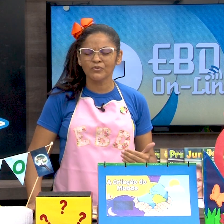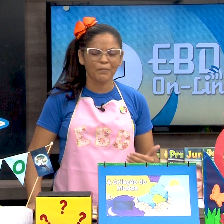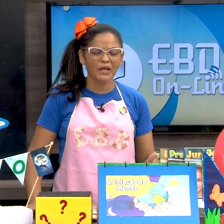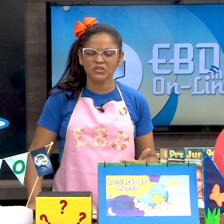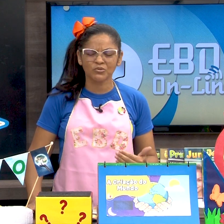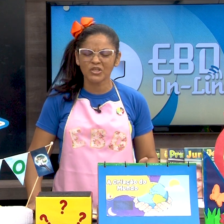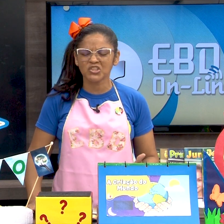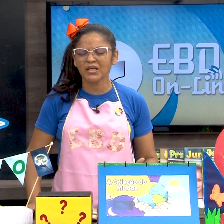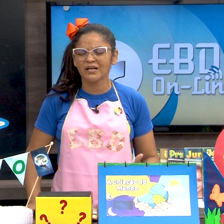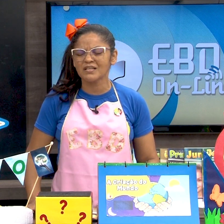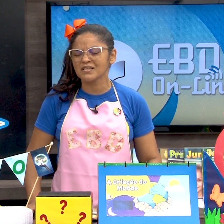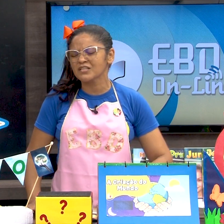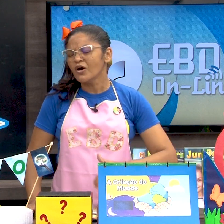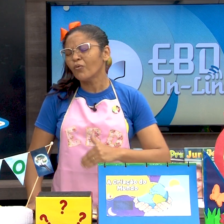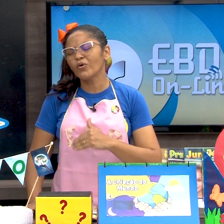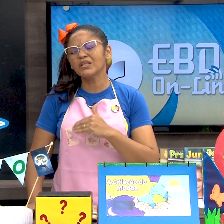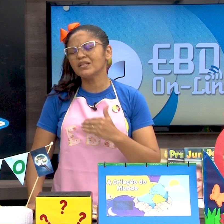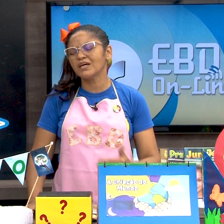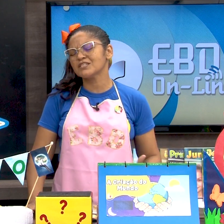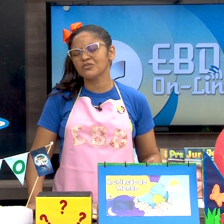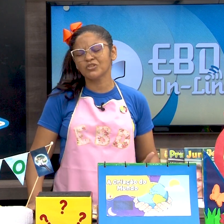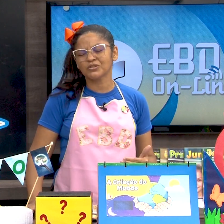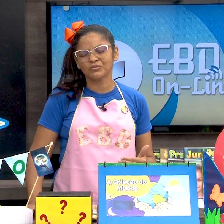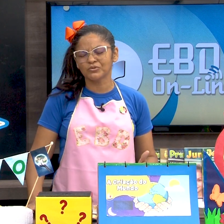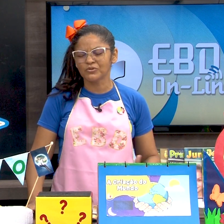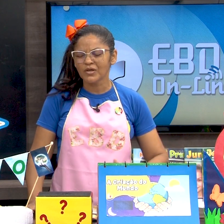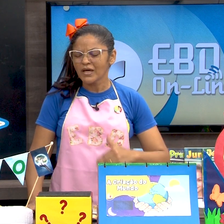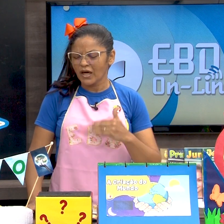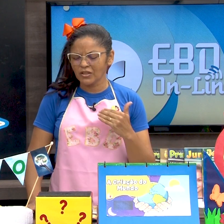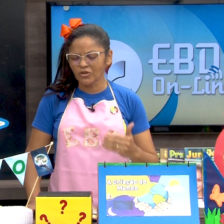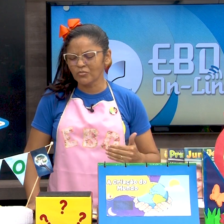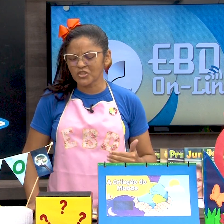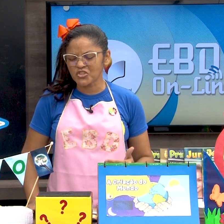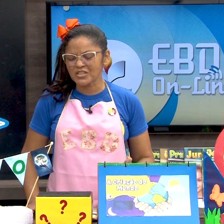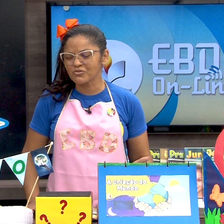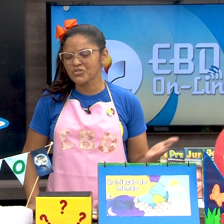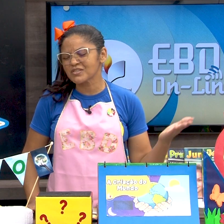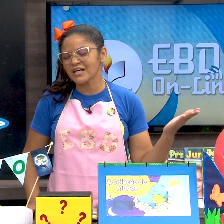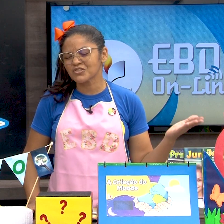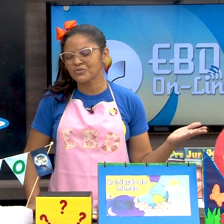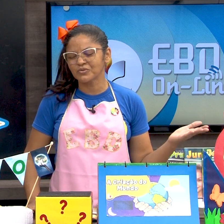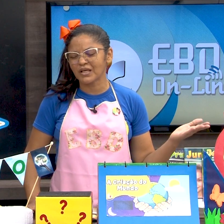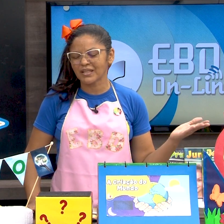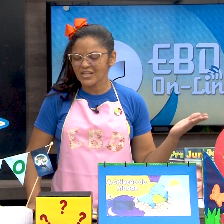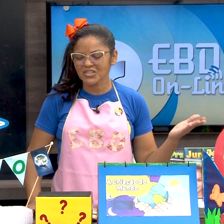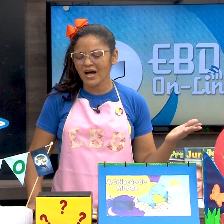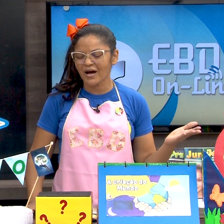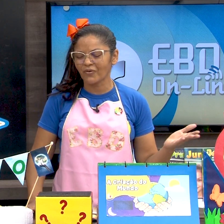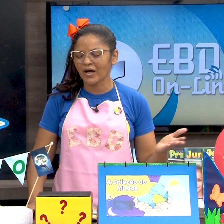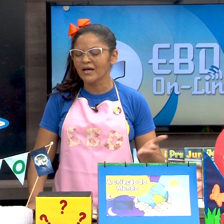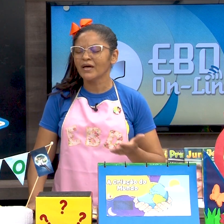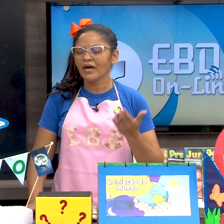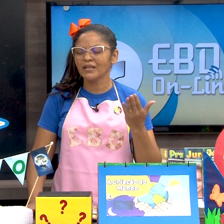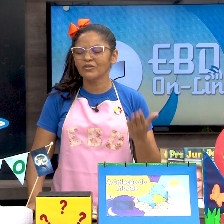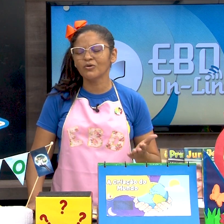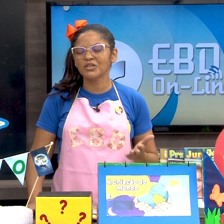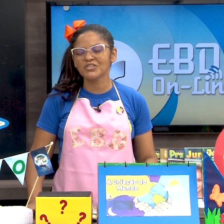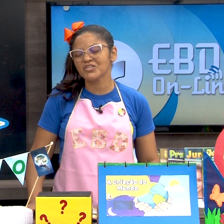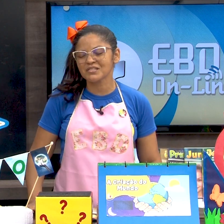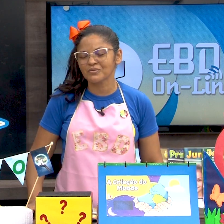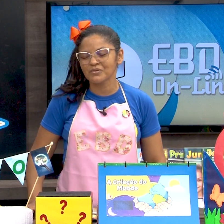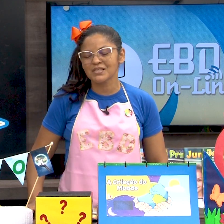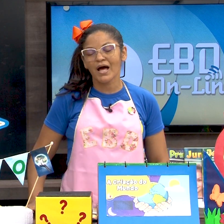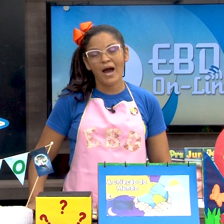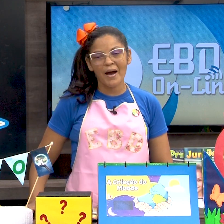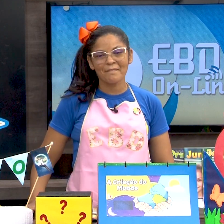teu para as tuas crianças o início de tudo em nome de Jesus nos ajuda Nesta aula em nome